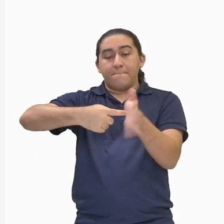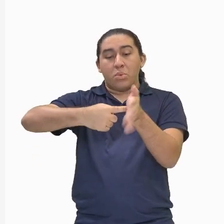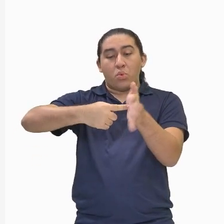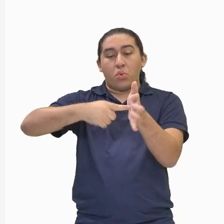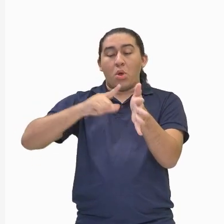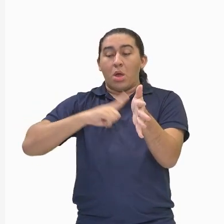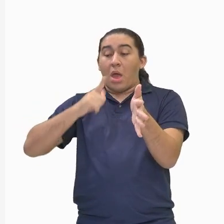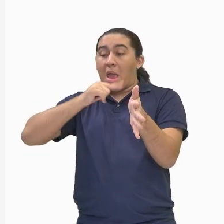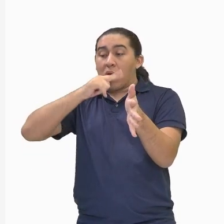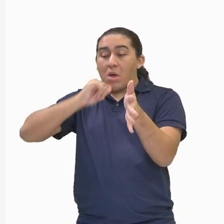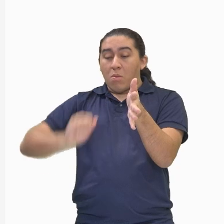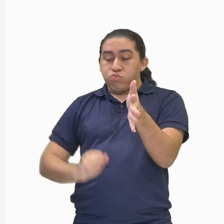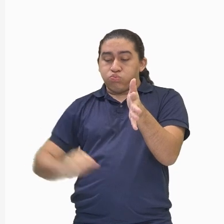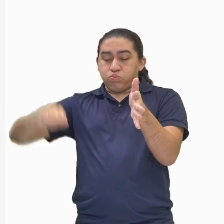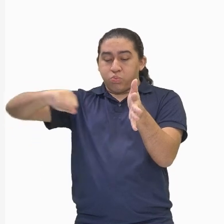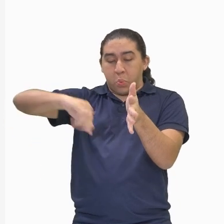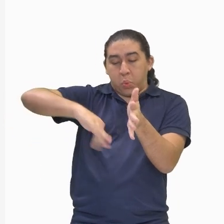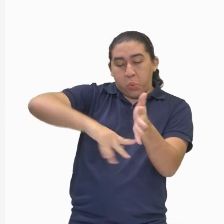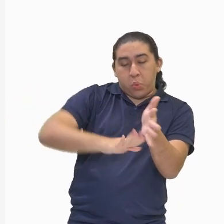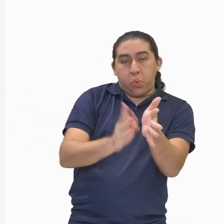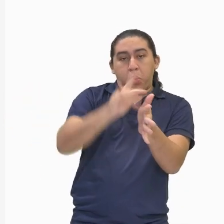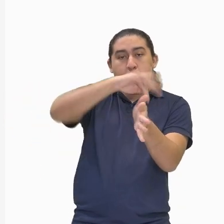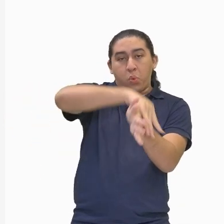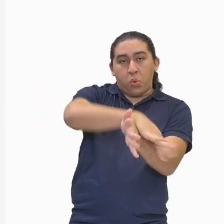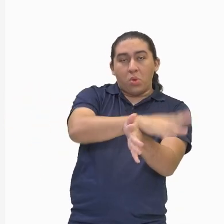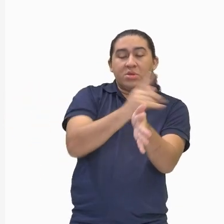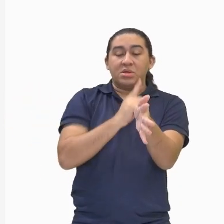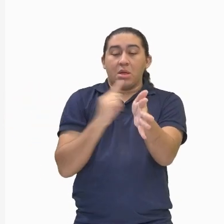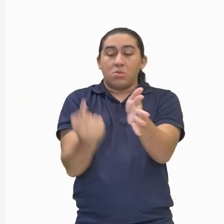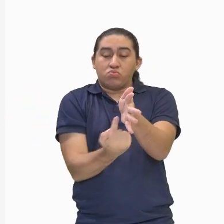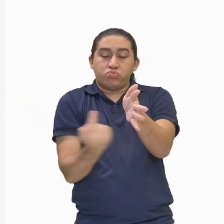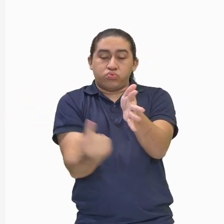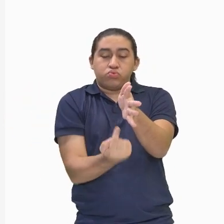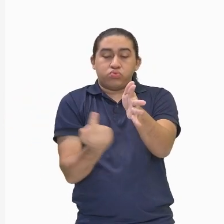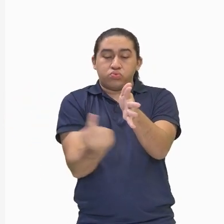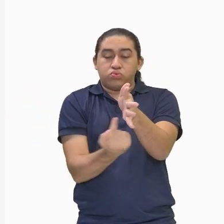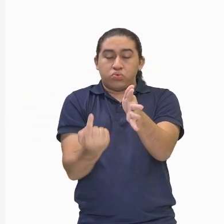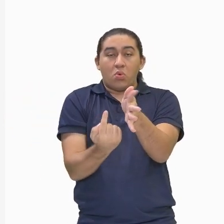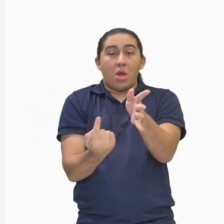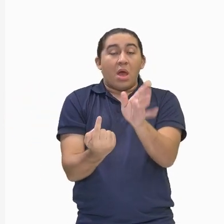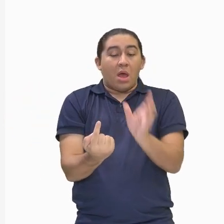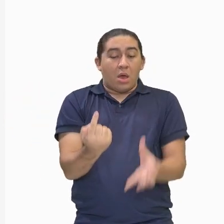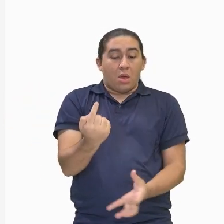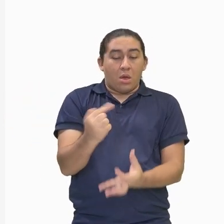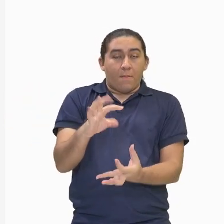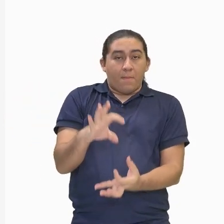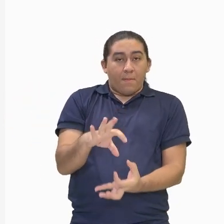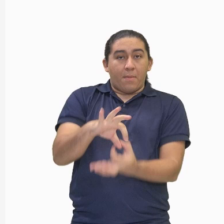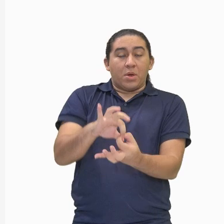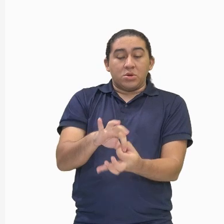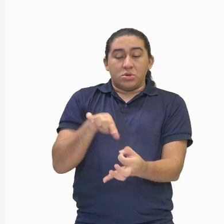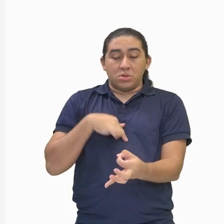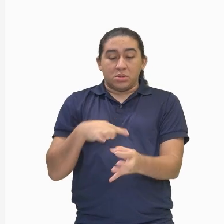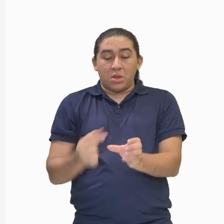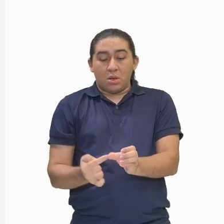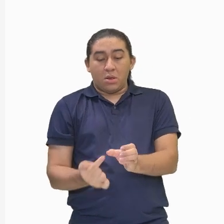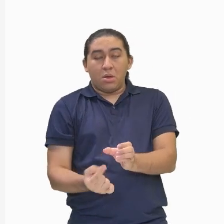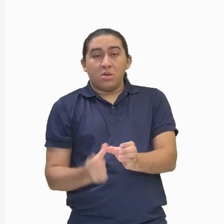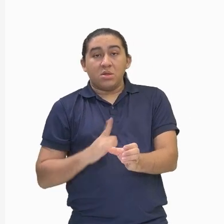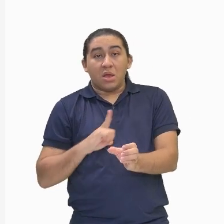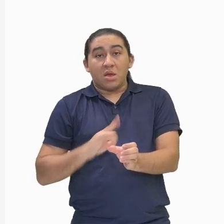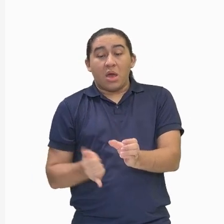esse movimento de giro faz girar um eixo que é ligado a um gerador, né, que utiliza